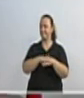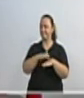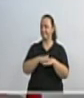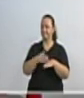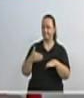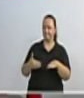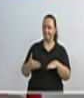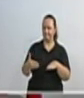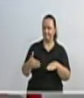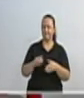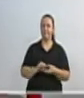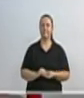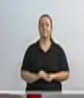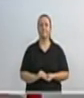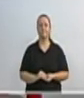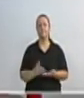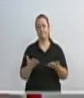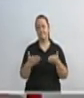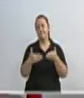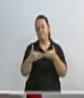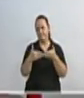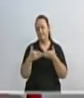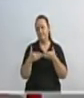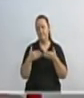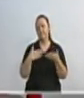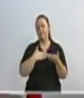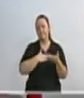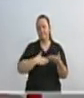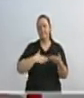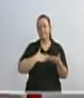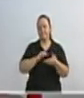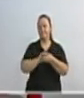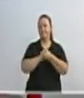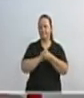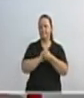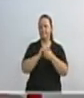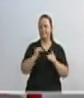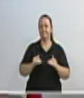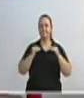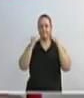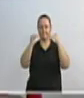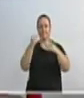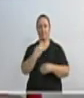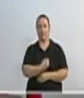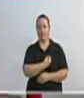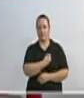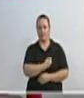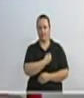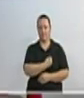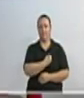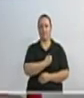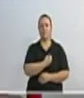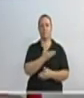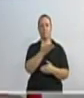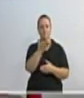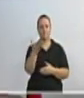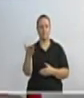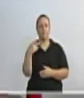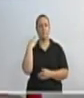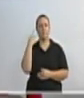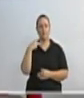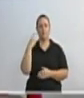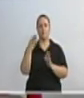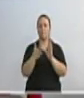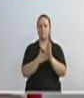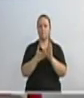Por gentileza, gostaria então de cumprimentar as demais autoridades, os 2 vereadores proponentes